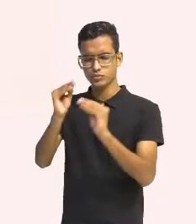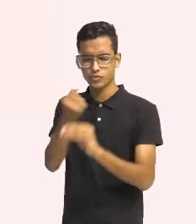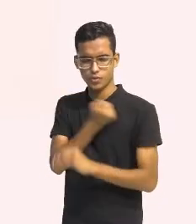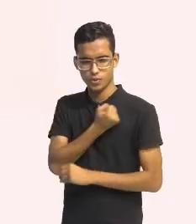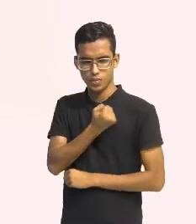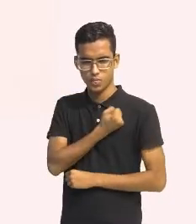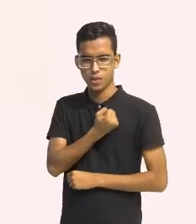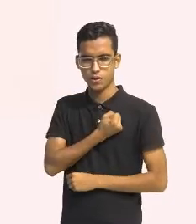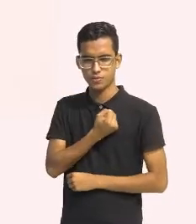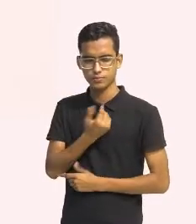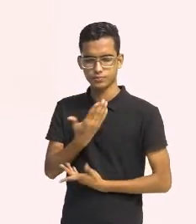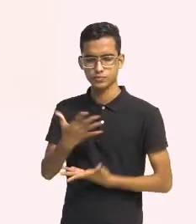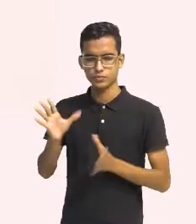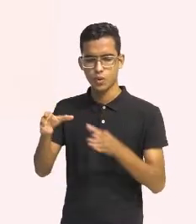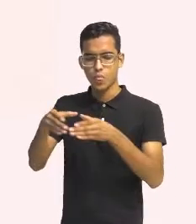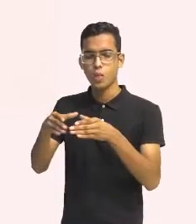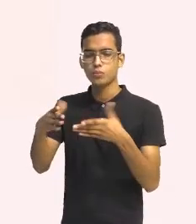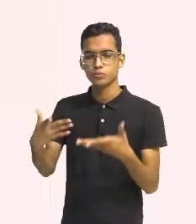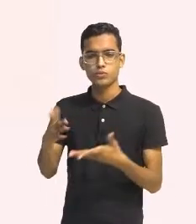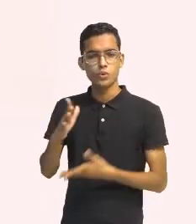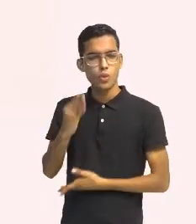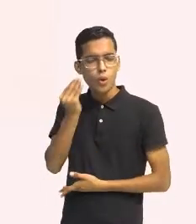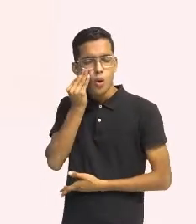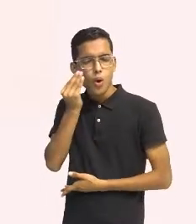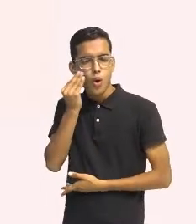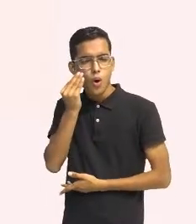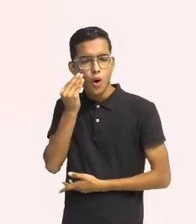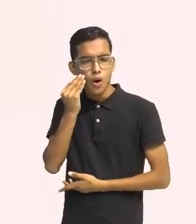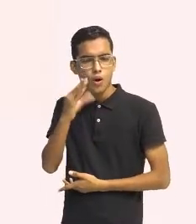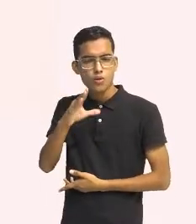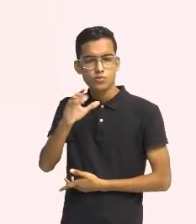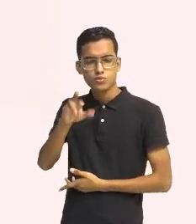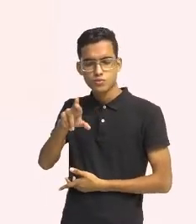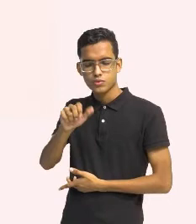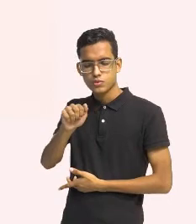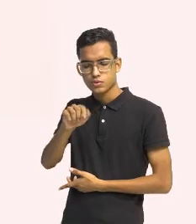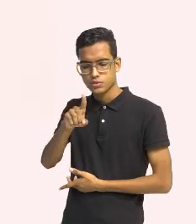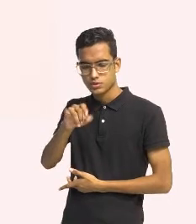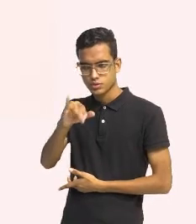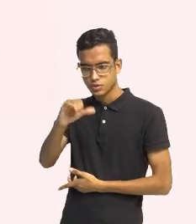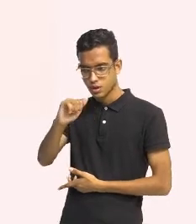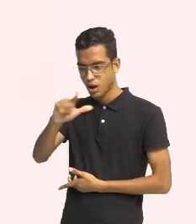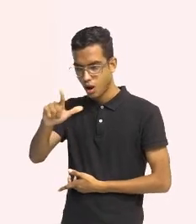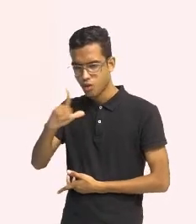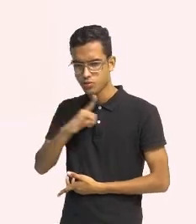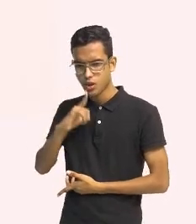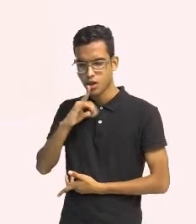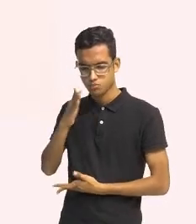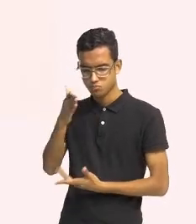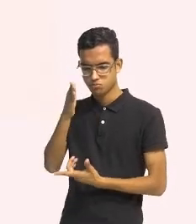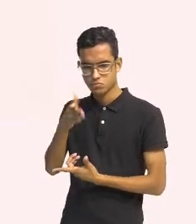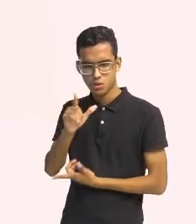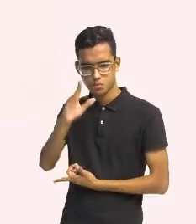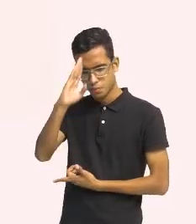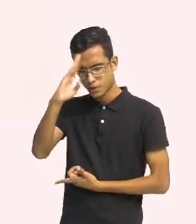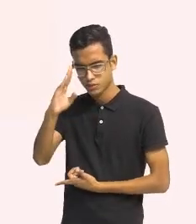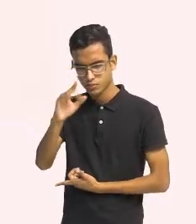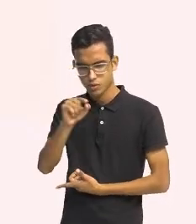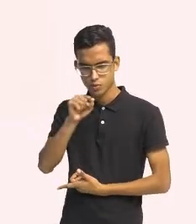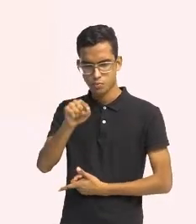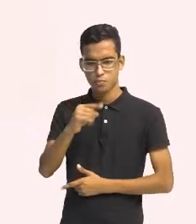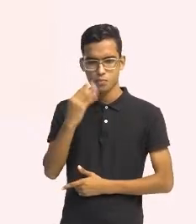cadeia? Como aqui a gente observa que o radical está bem no meio, eu posso começar de qualquer um dos lados, tá? Não tem problema.